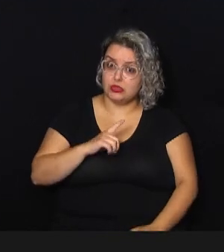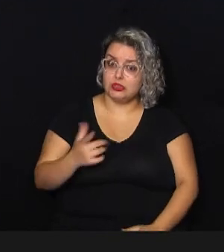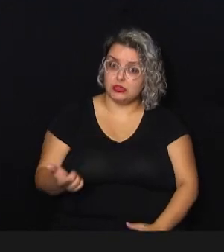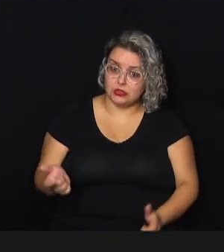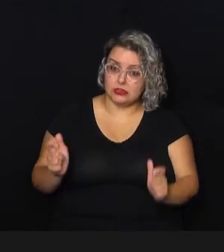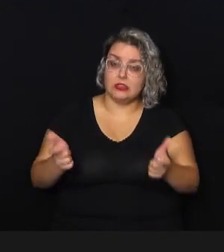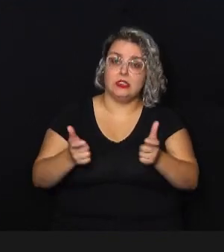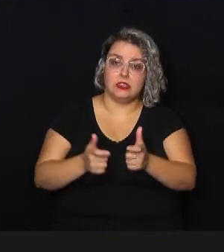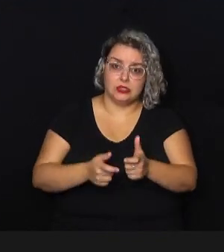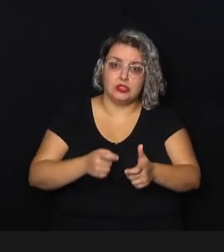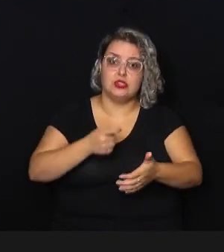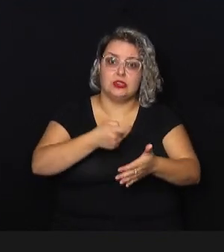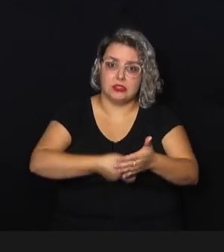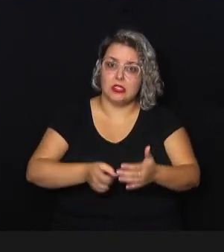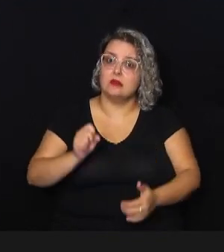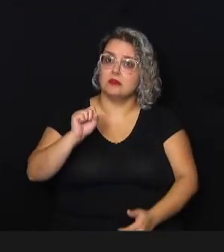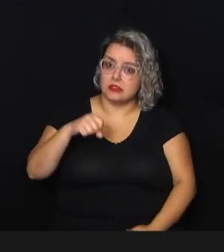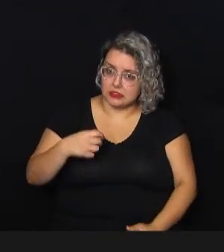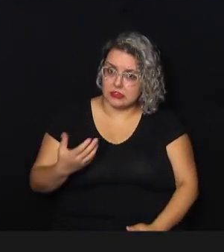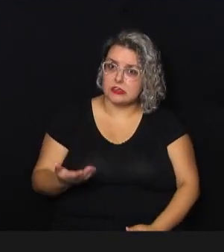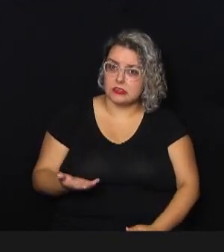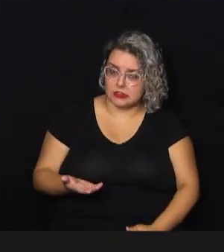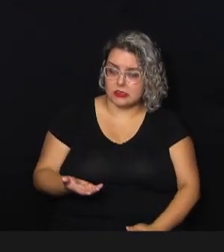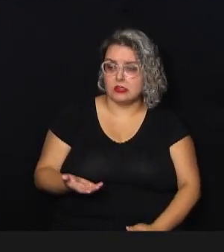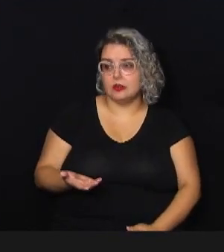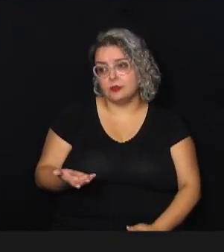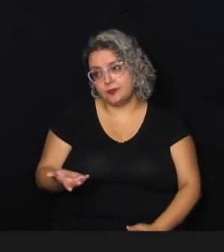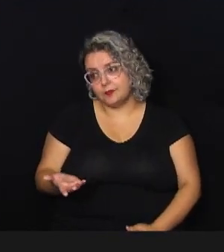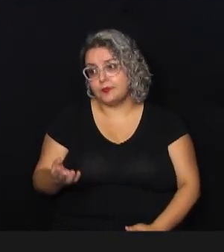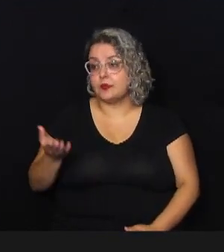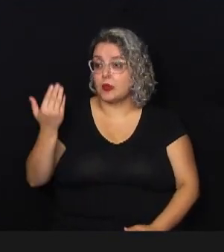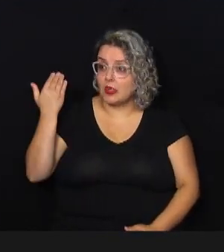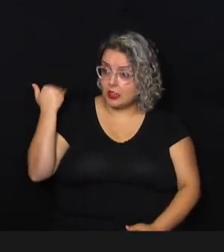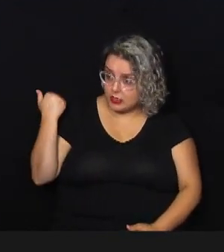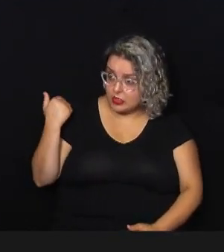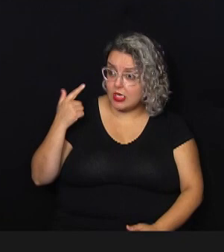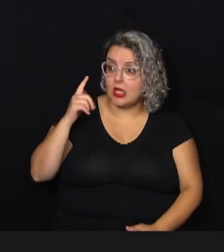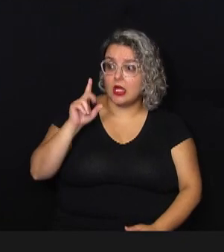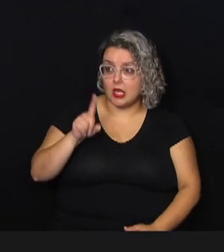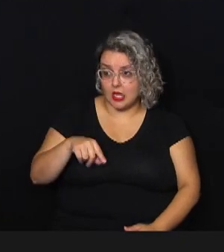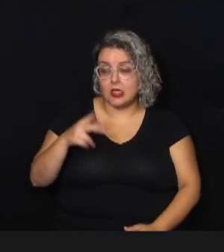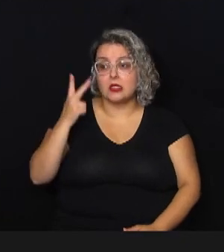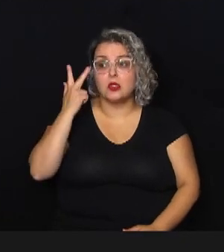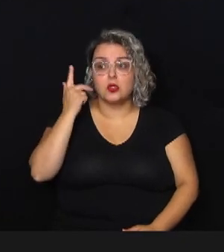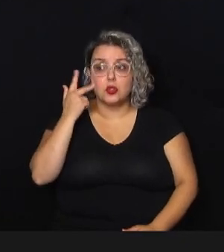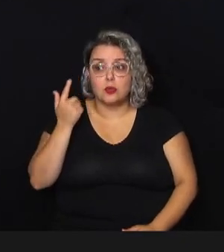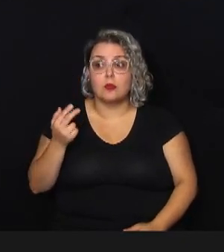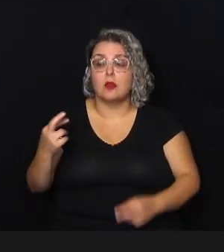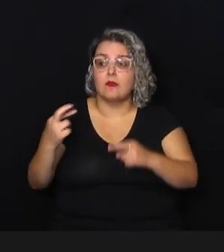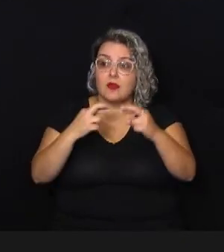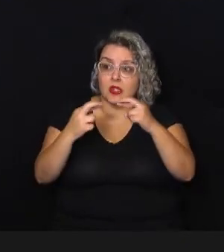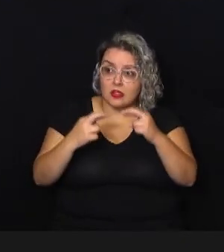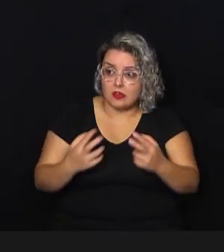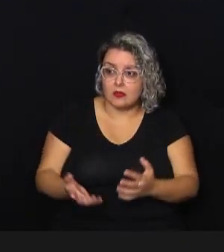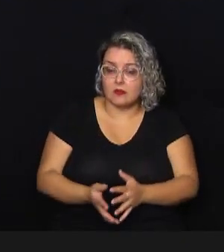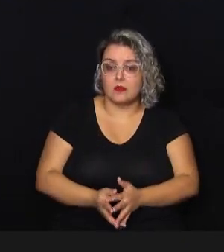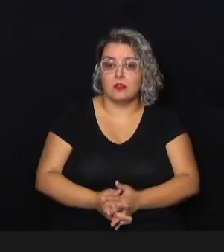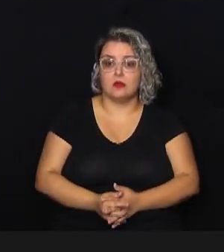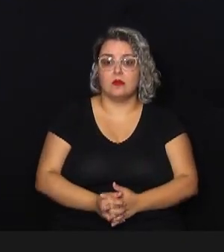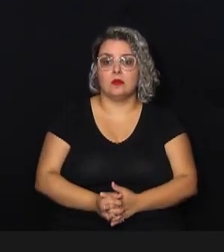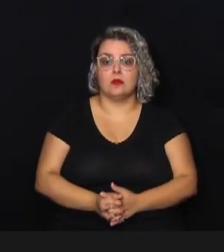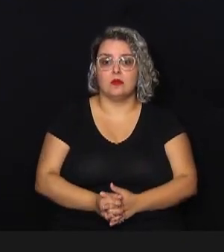reduções em tarifas, sim, né? Antigamente era muito comum nós verificarmos uma situação